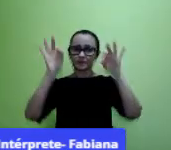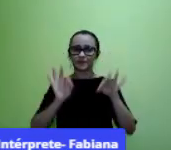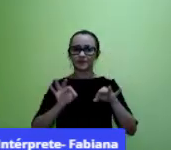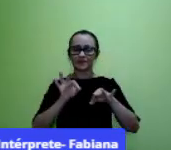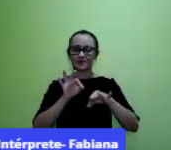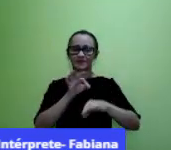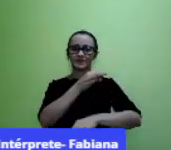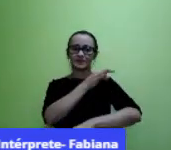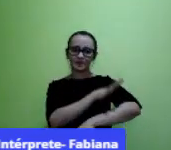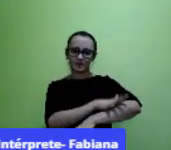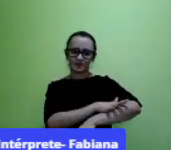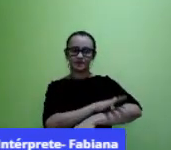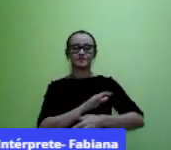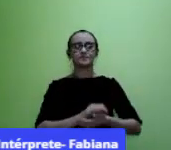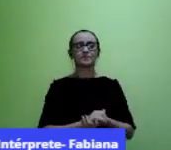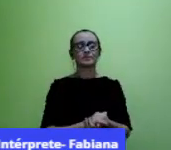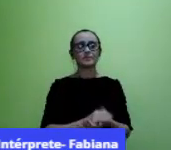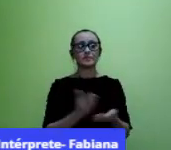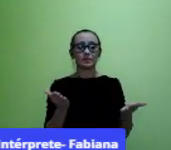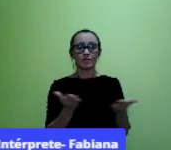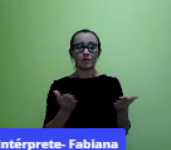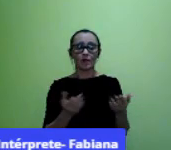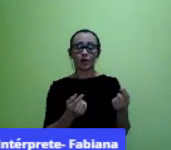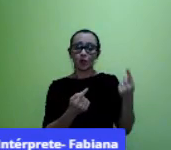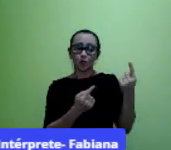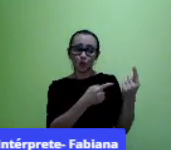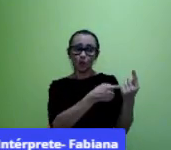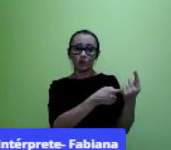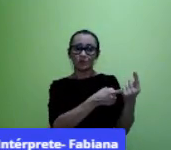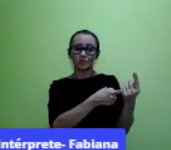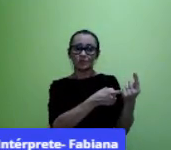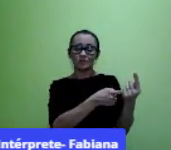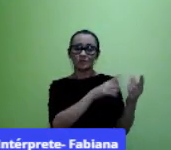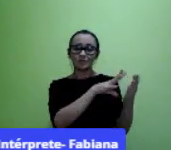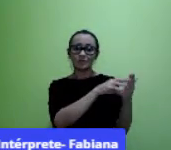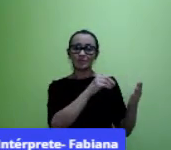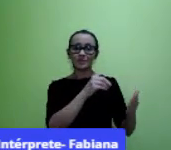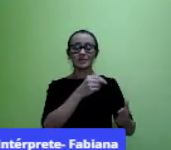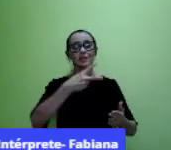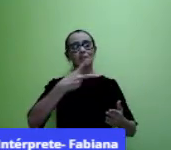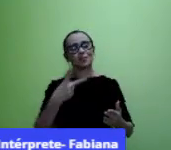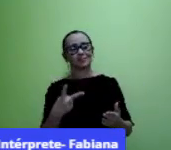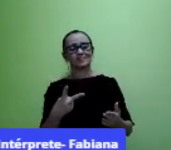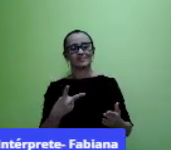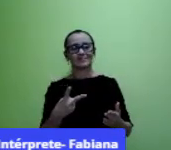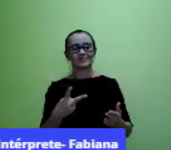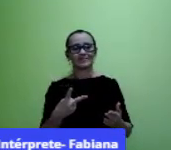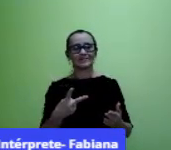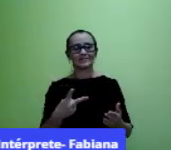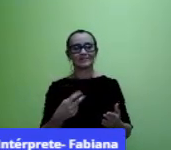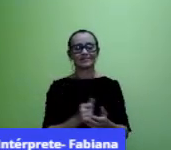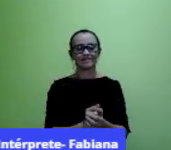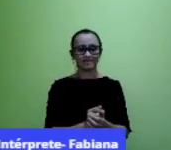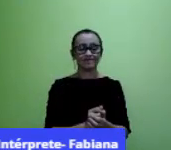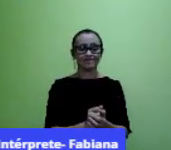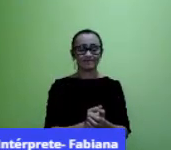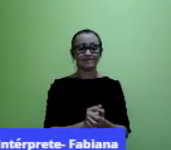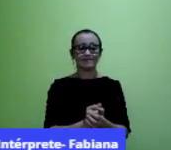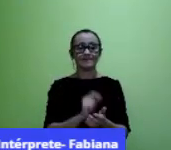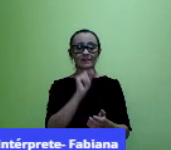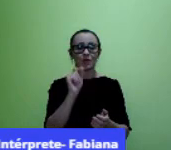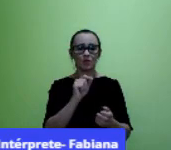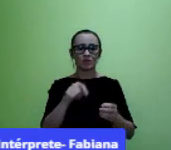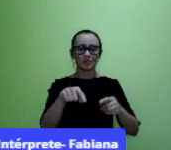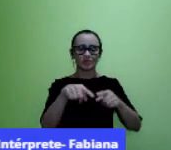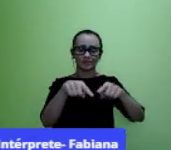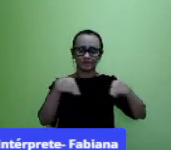única atividade, eu tirei 2 atividades, tá? Que é o sorteio reconhecendo partes do corpo.